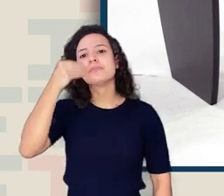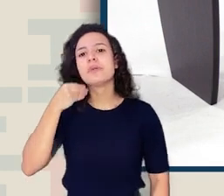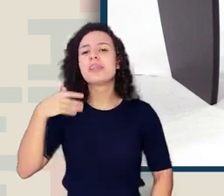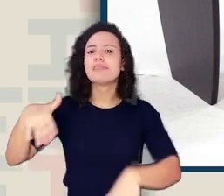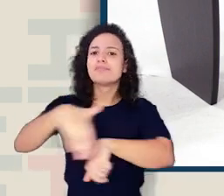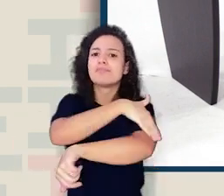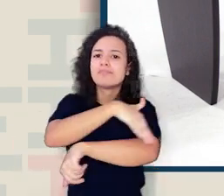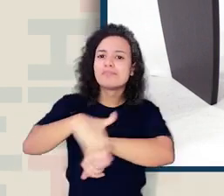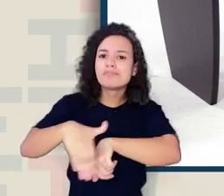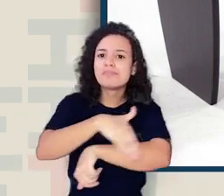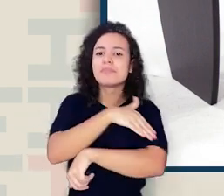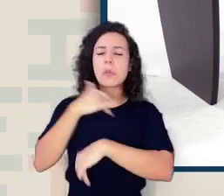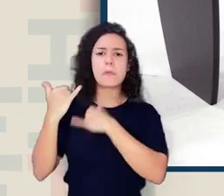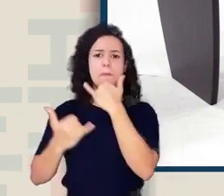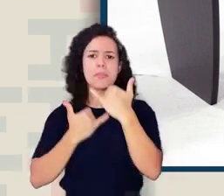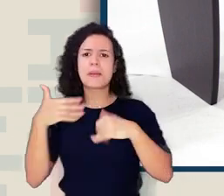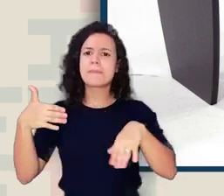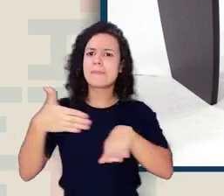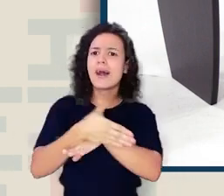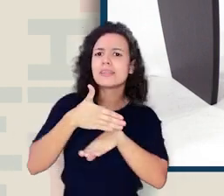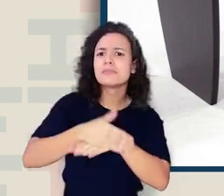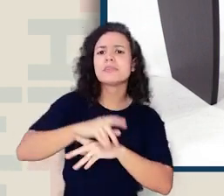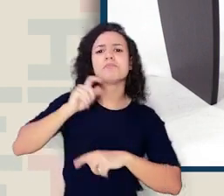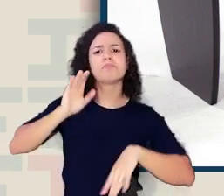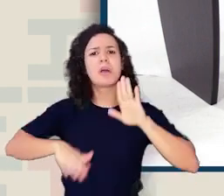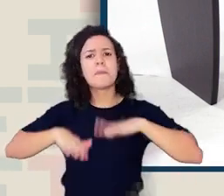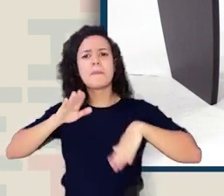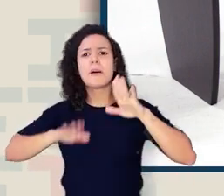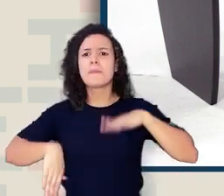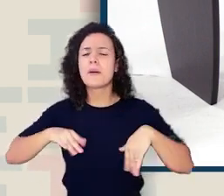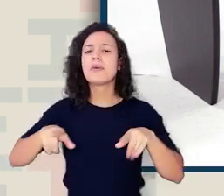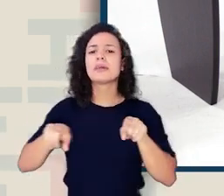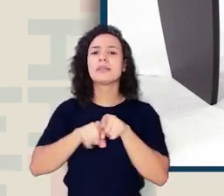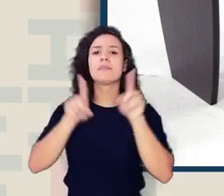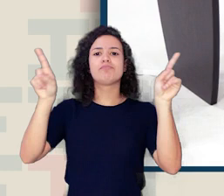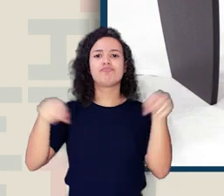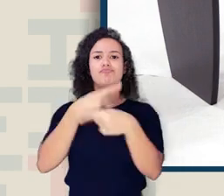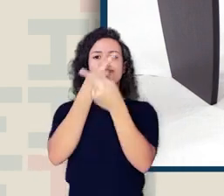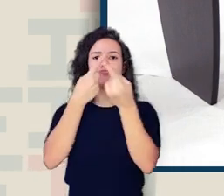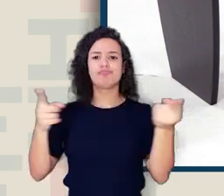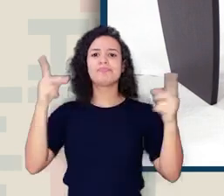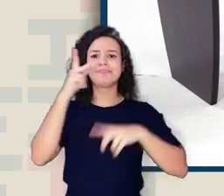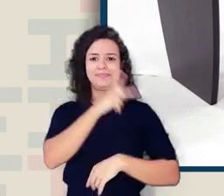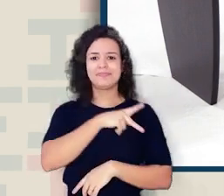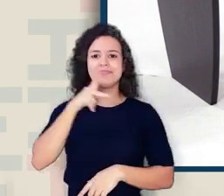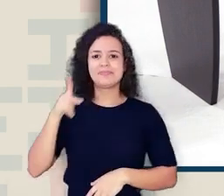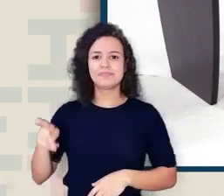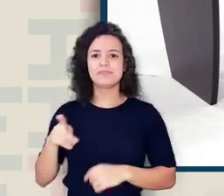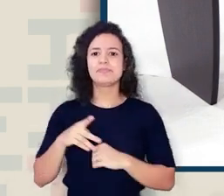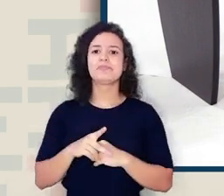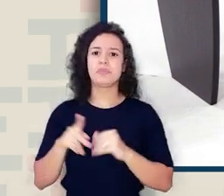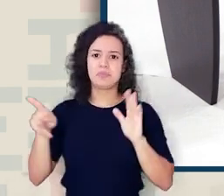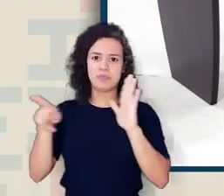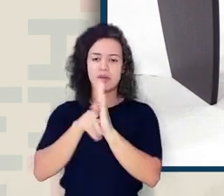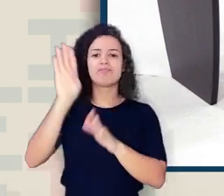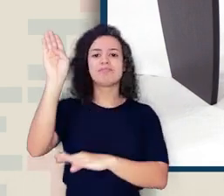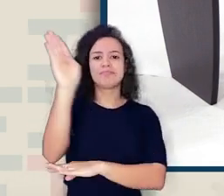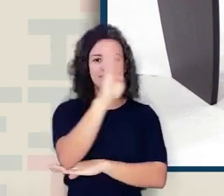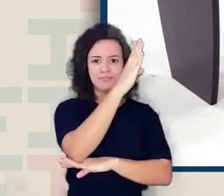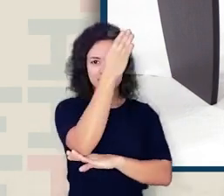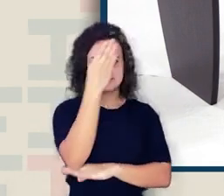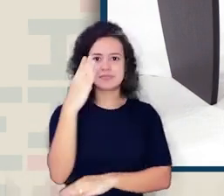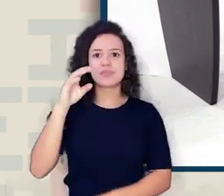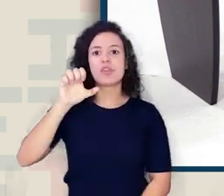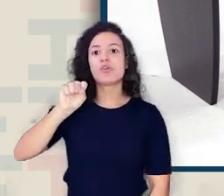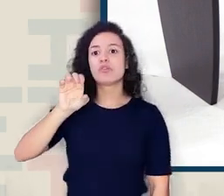da vivência que eu tive em rua e tenho, como brincante, como batuqueira e como regente também, uma das